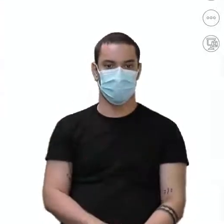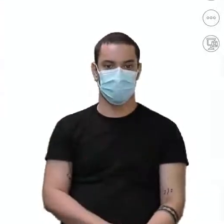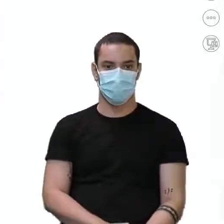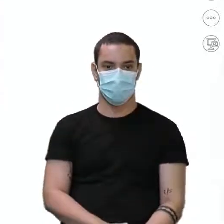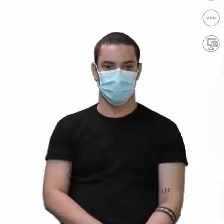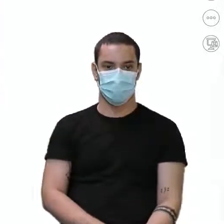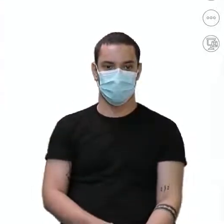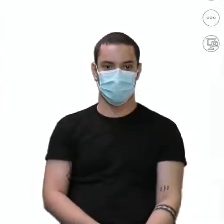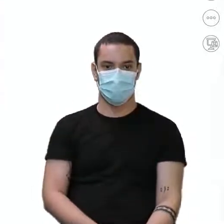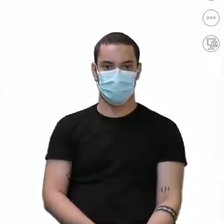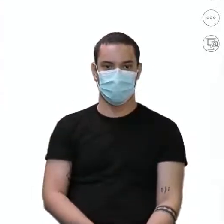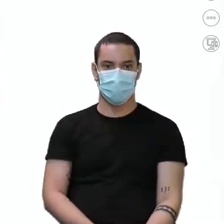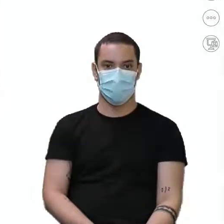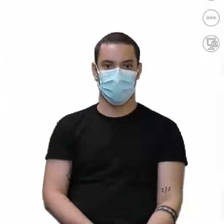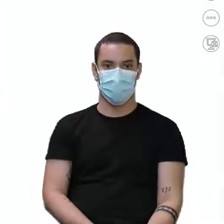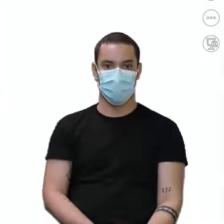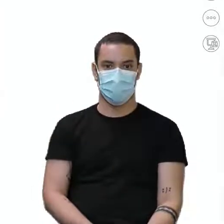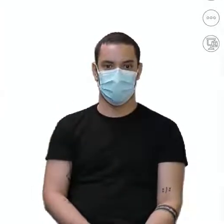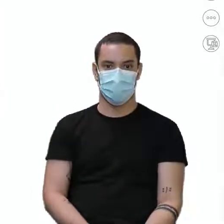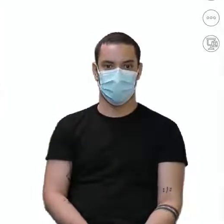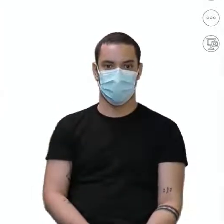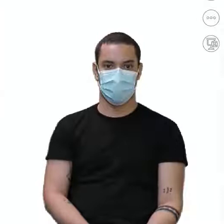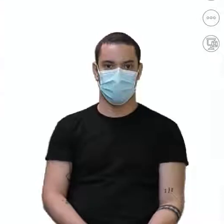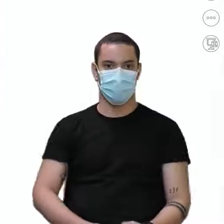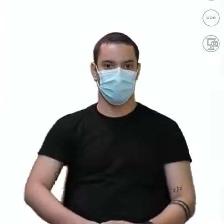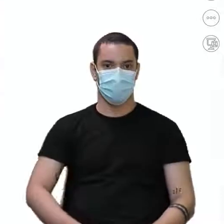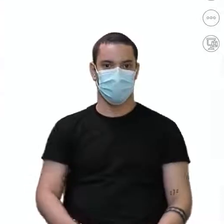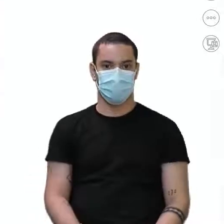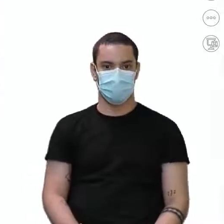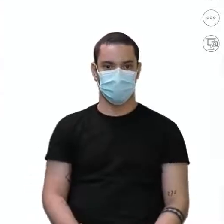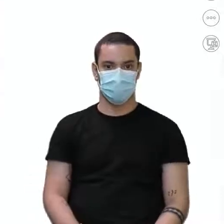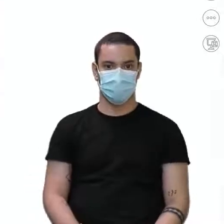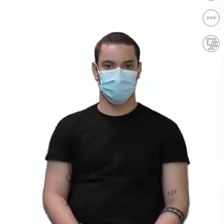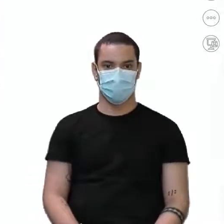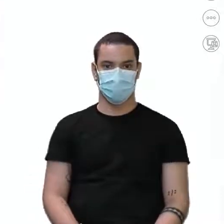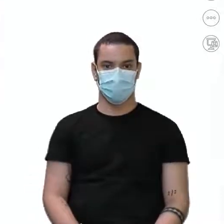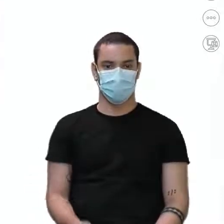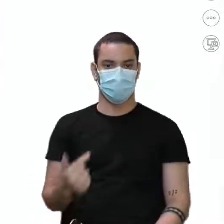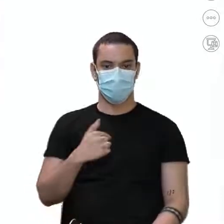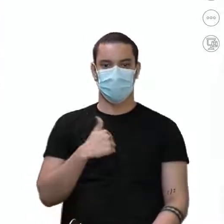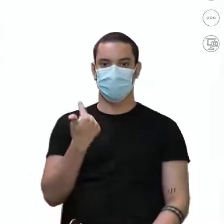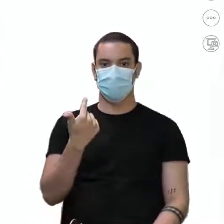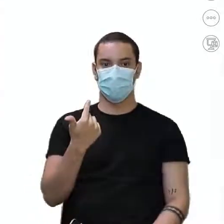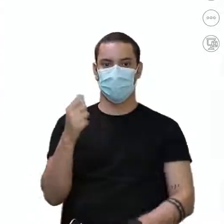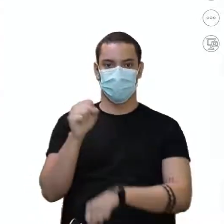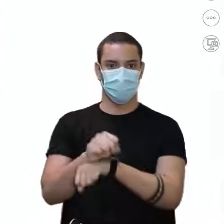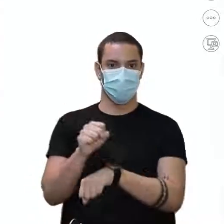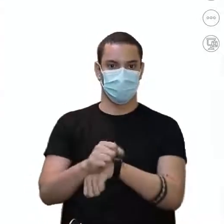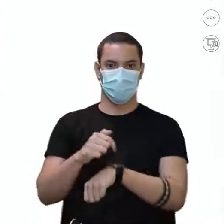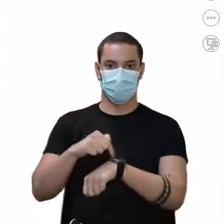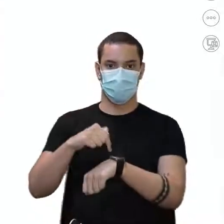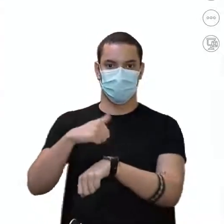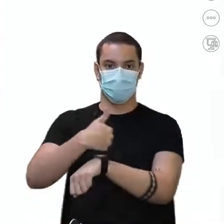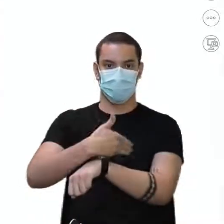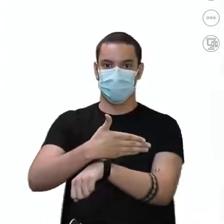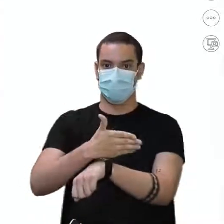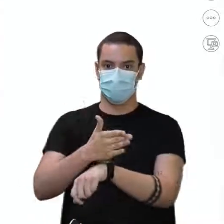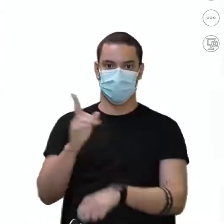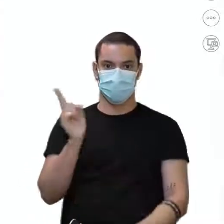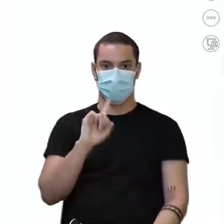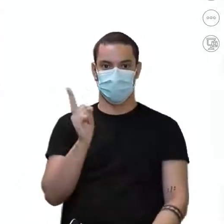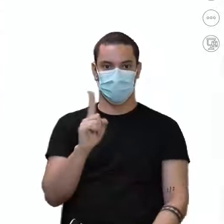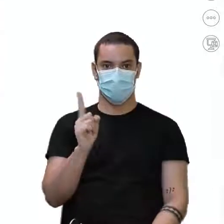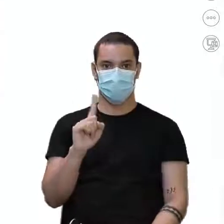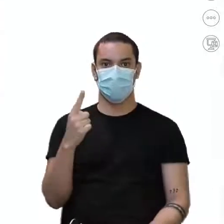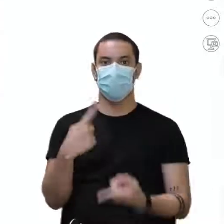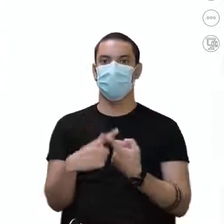waiting long. I haven't been waiting long. Eu não esperei por muito tempo. I haven't